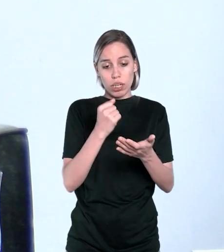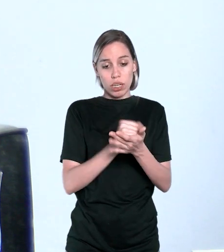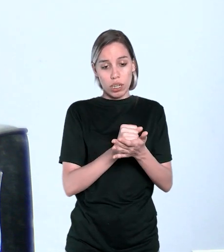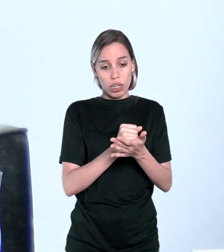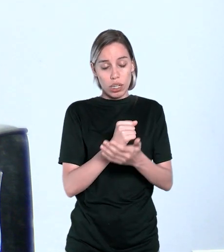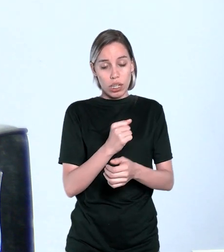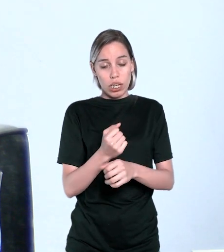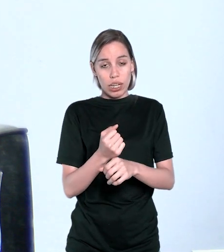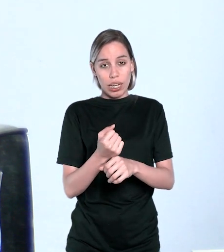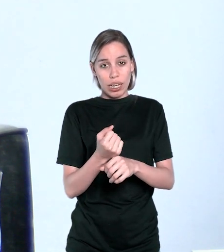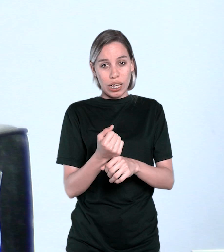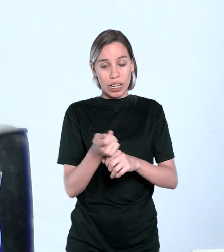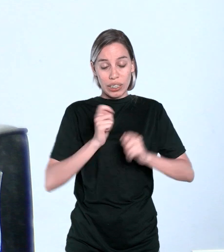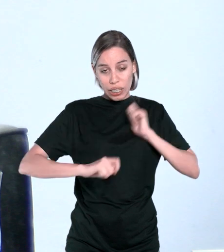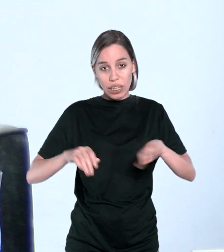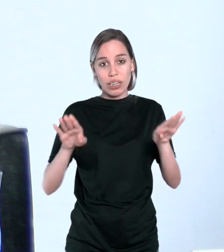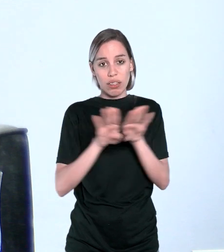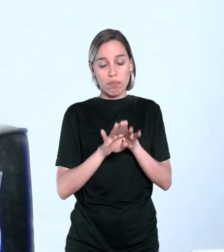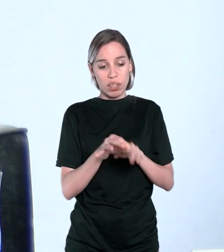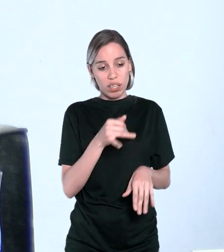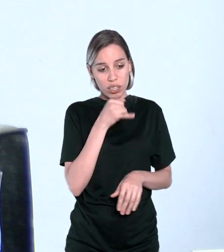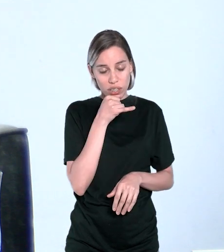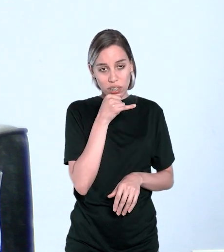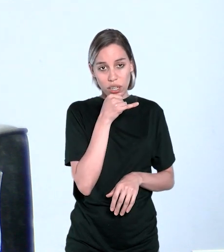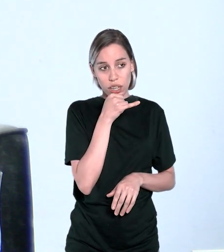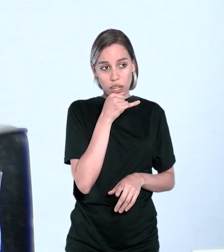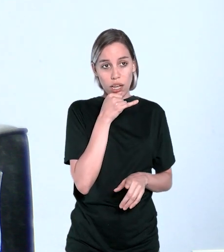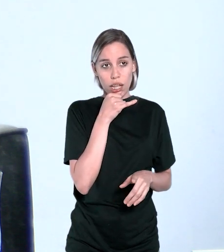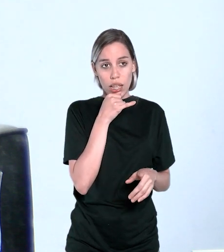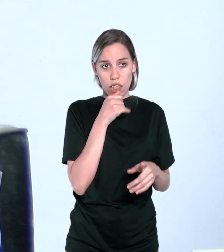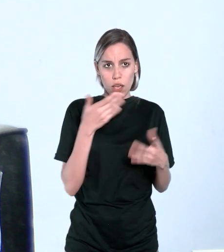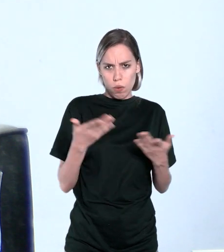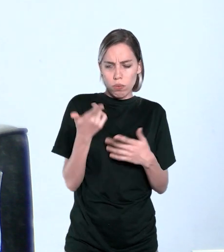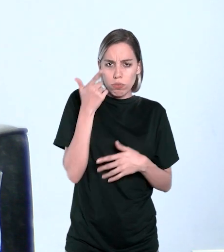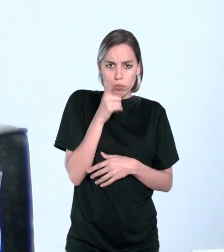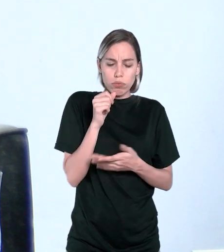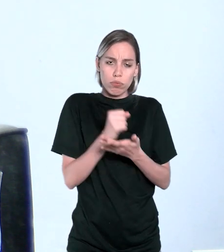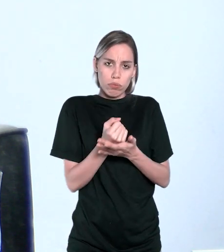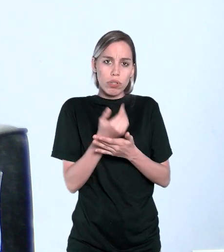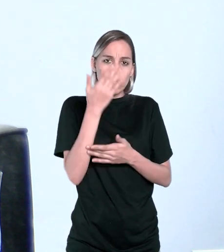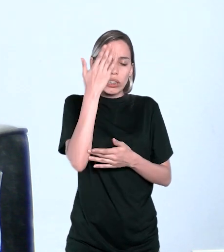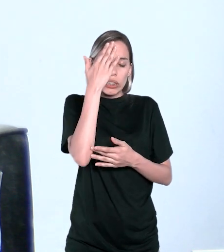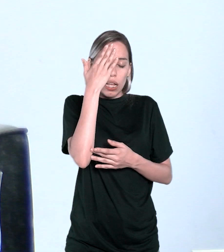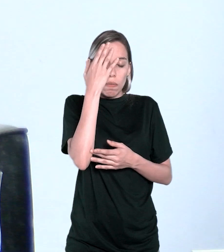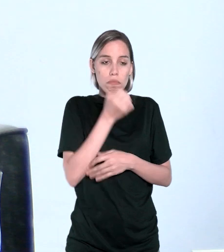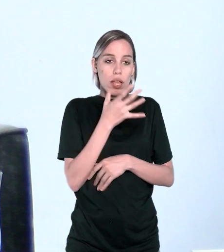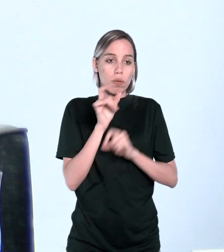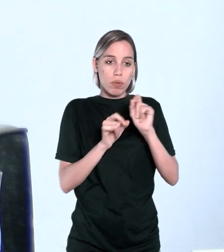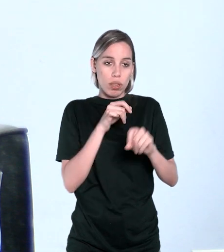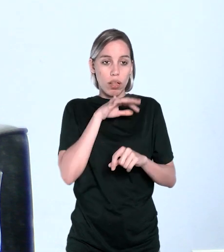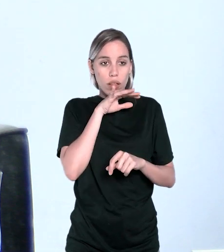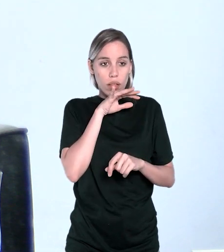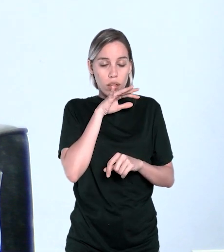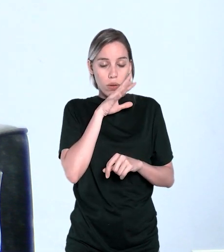mais fácil, assim. Eu acho que a gente aprende a lidar com as frustrações. Porque não é assim.